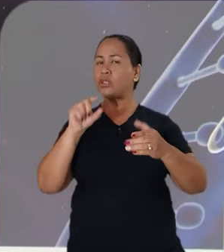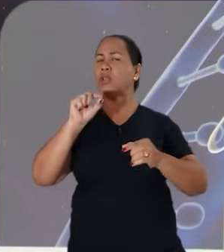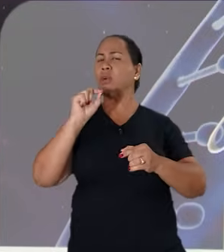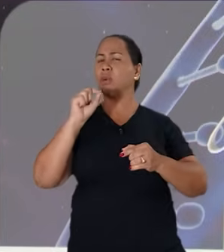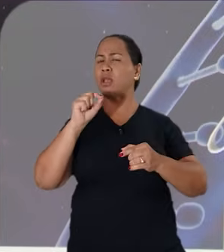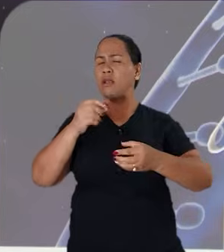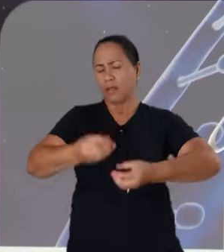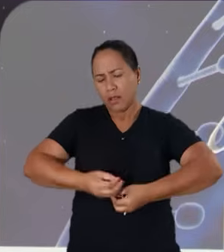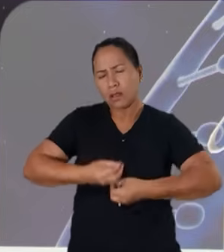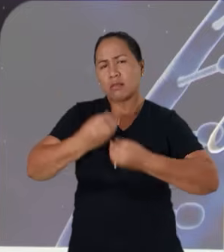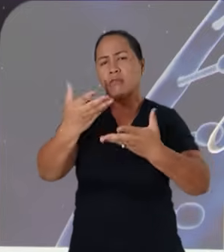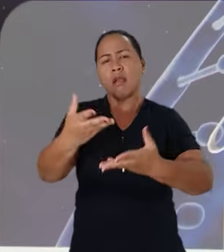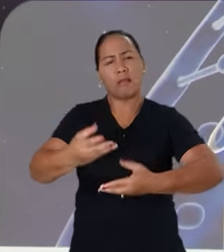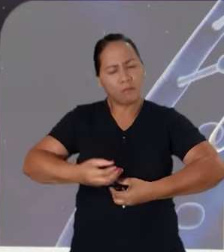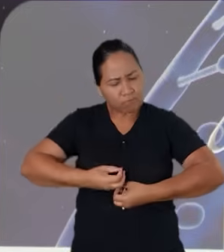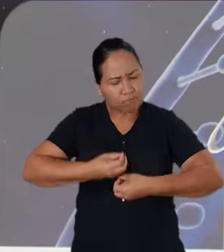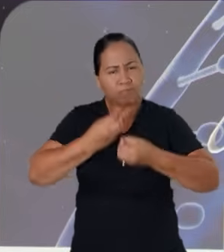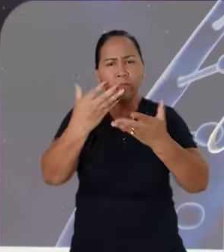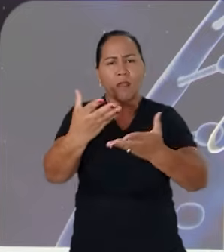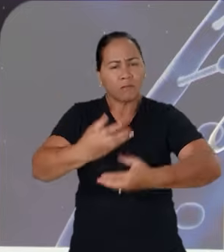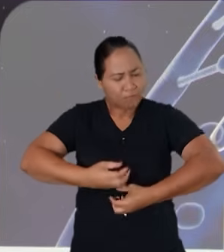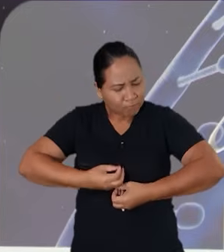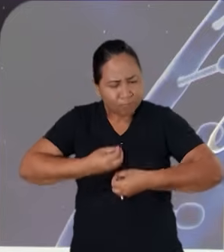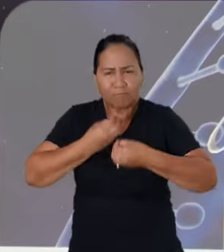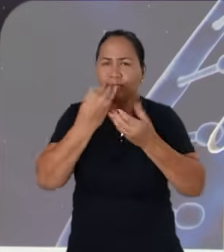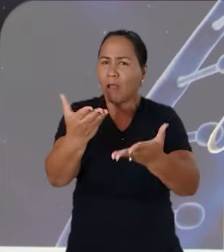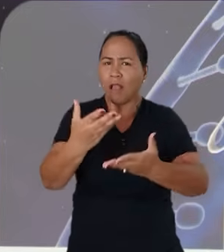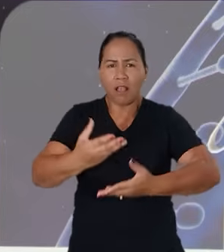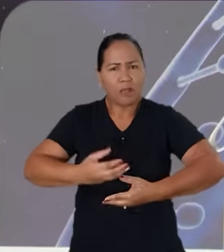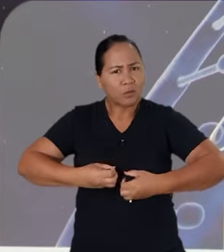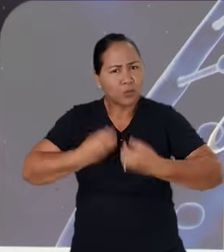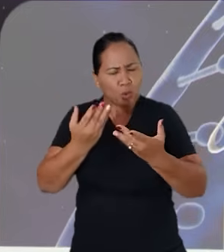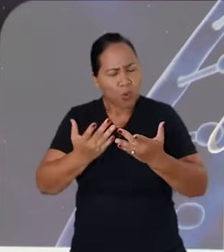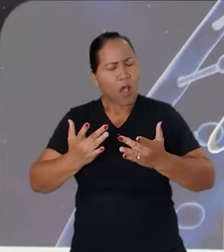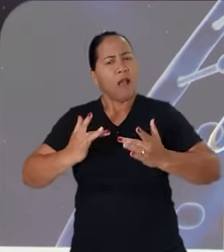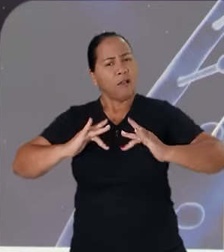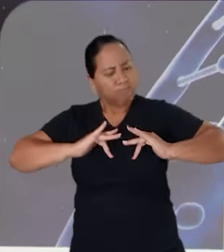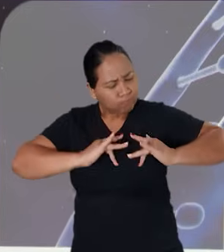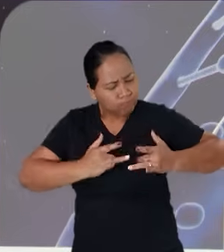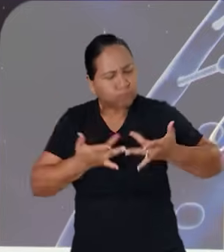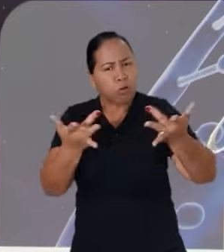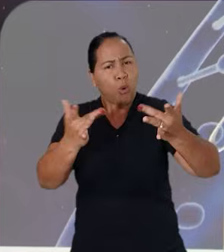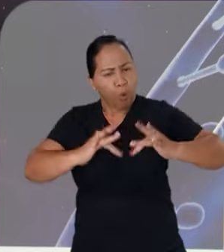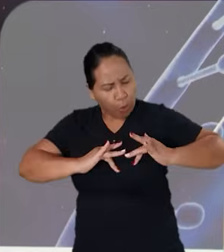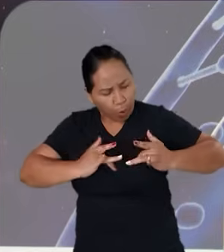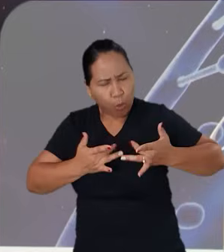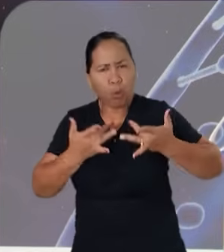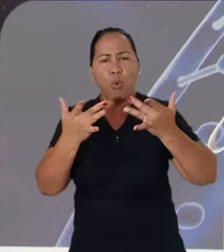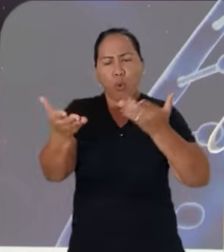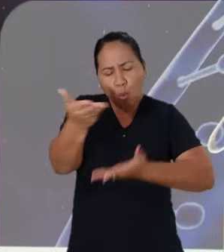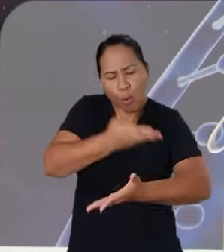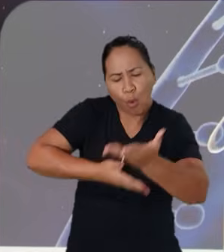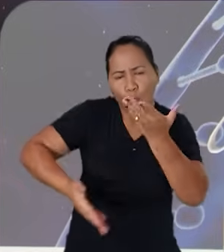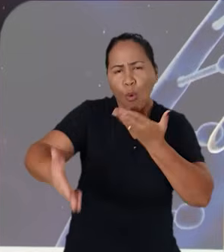dar, dar, dar, dar,